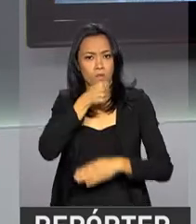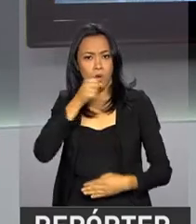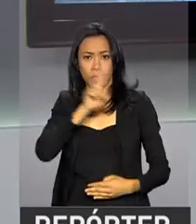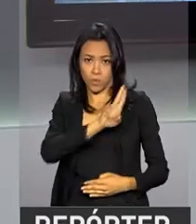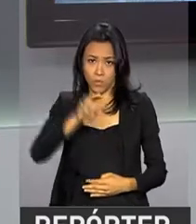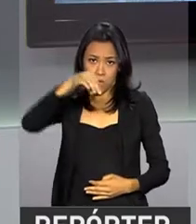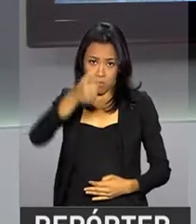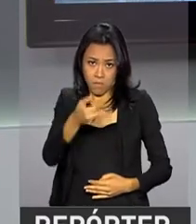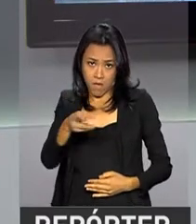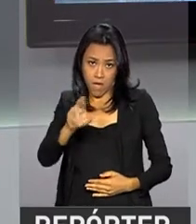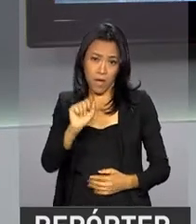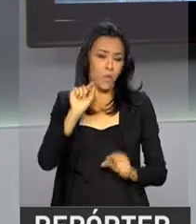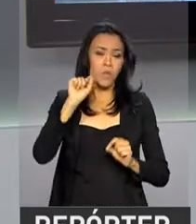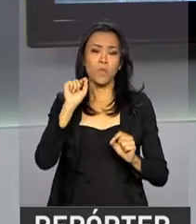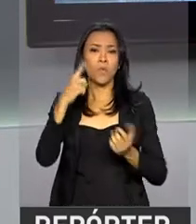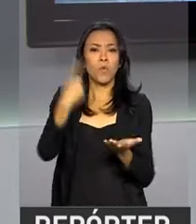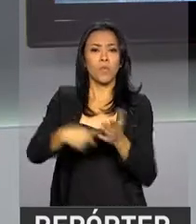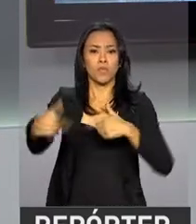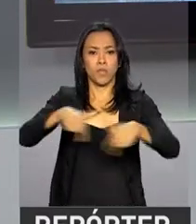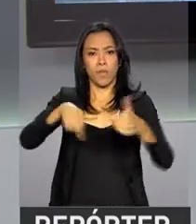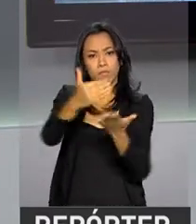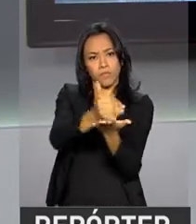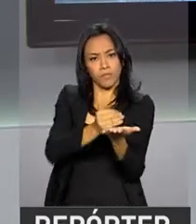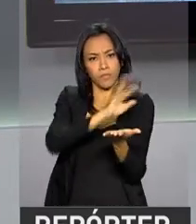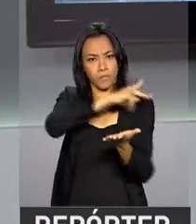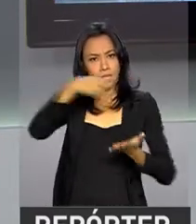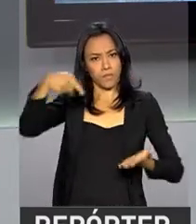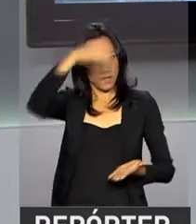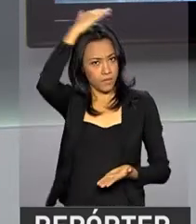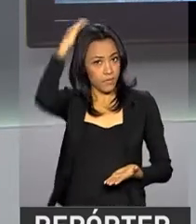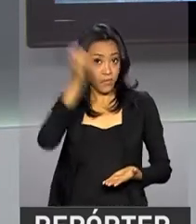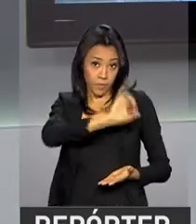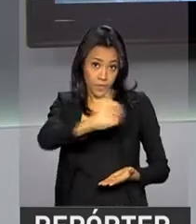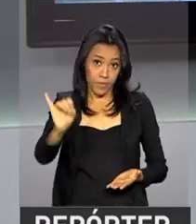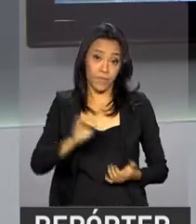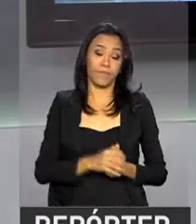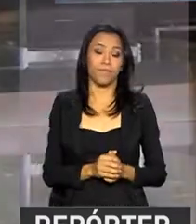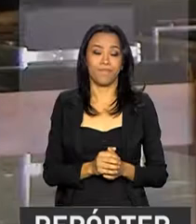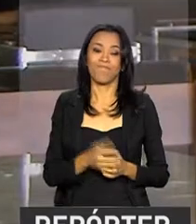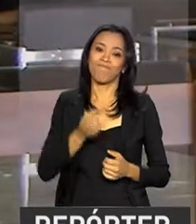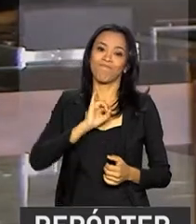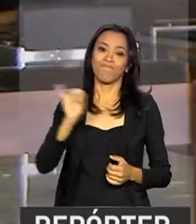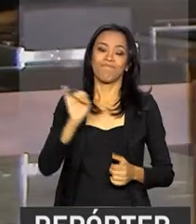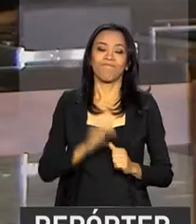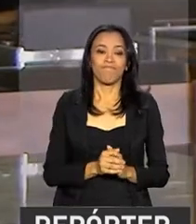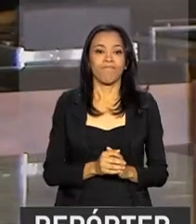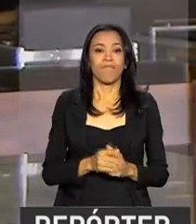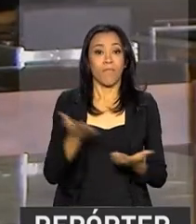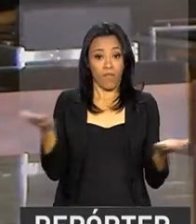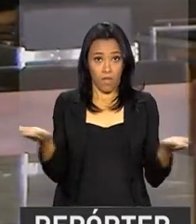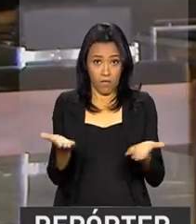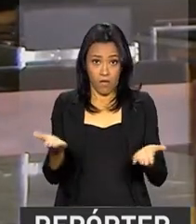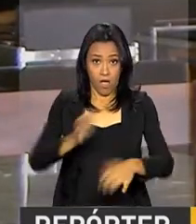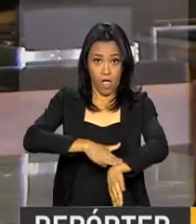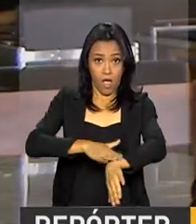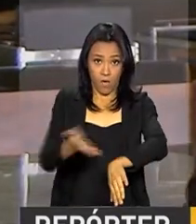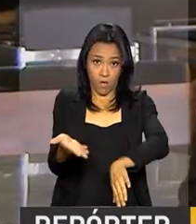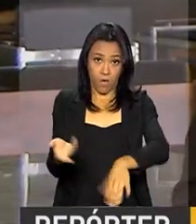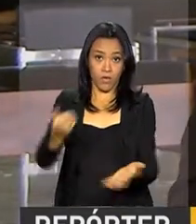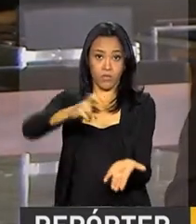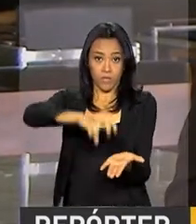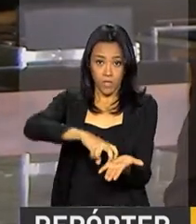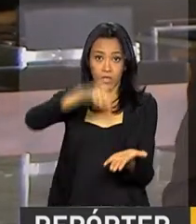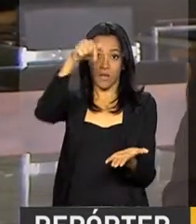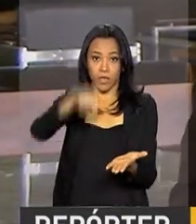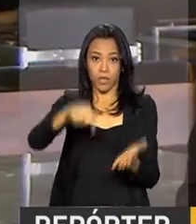agenda de hoje do presidente Michel Temer. Olá, Mara. Olá, Thaísa. Olha, agora de manhã, agora pela manhã,